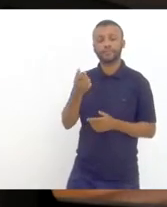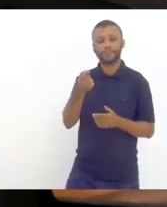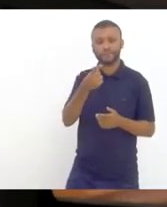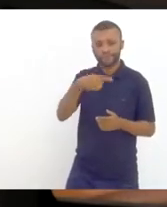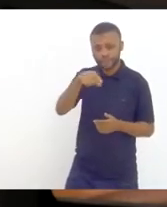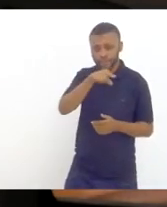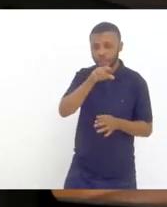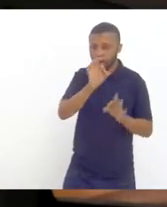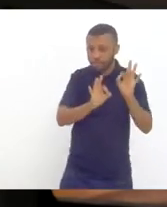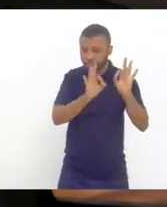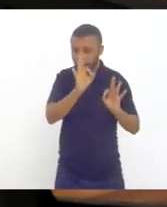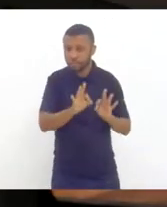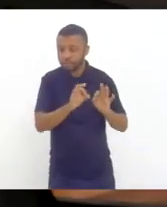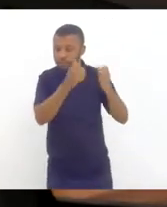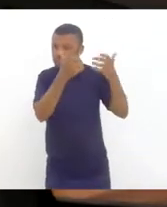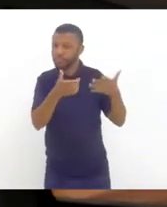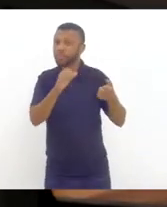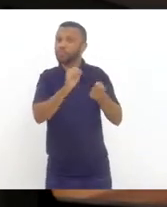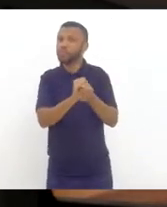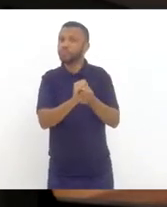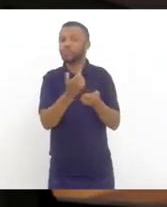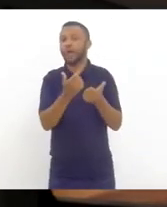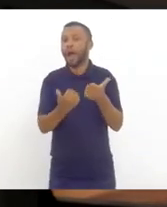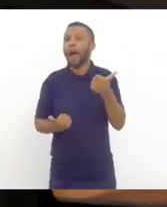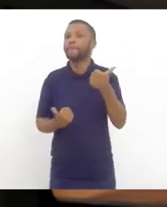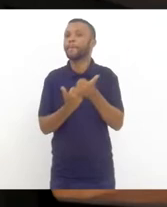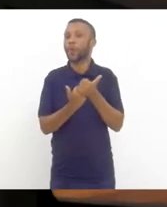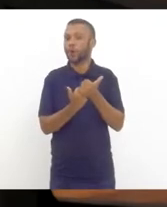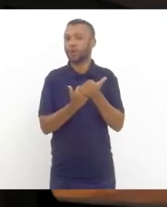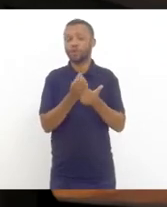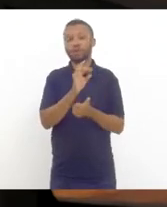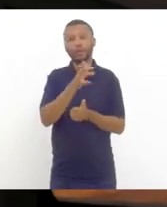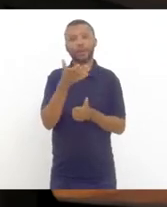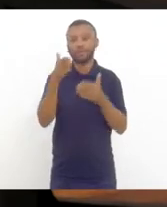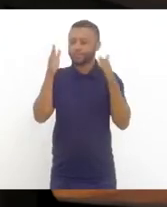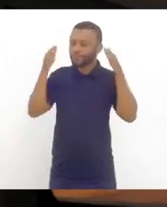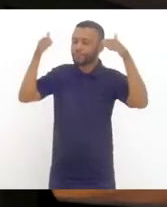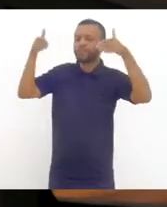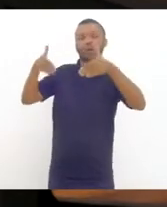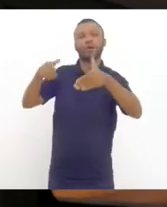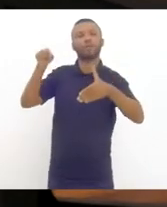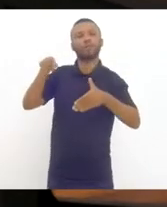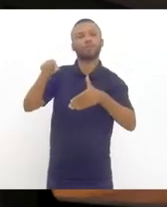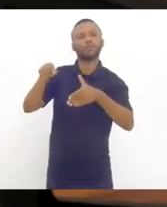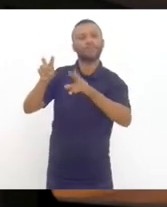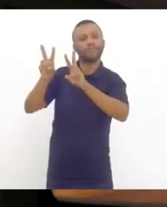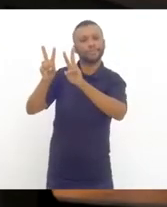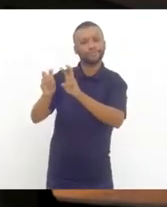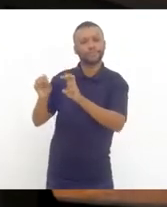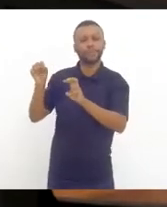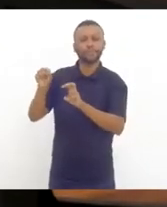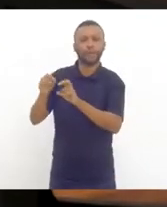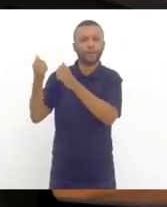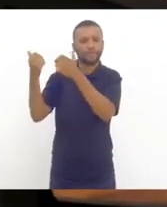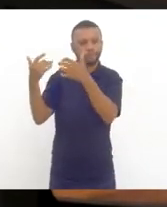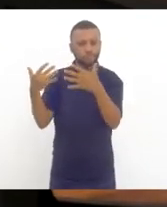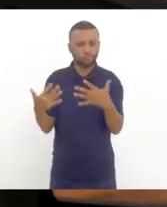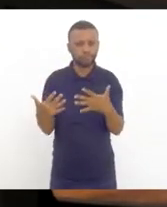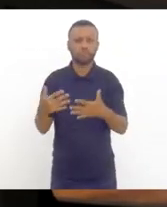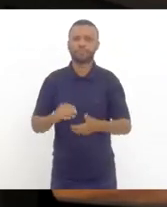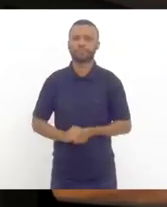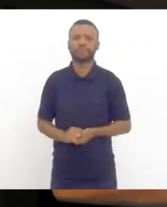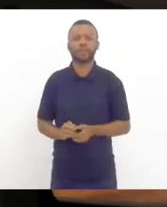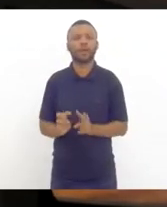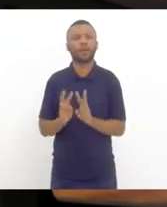tá colocando na assessoria, acho que só enfatizar nessa questão que foi levantada, sobre